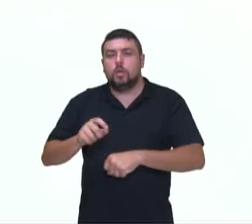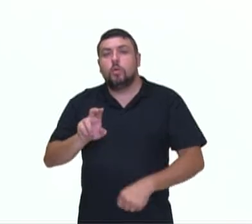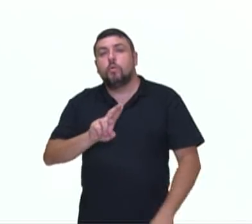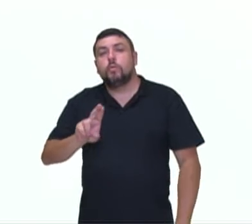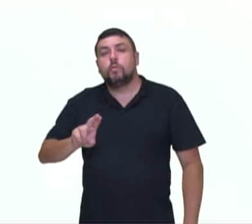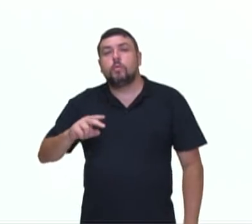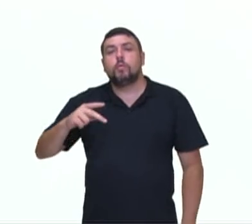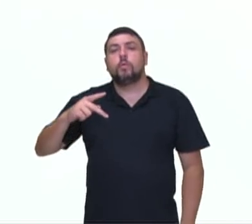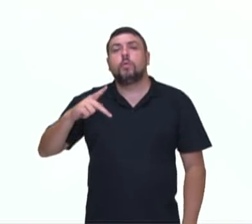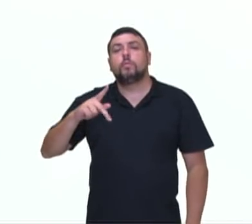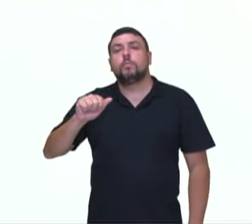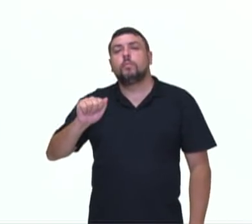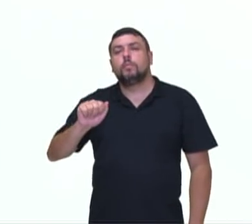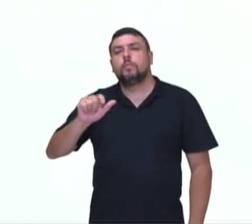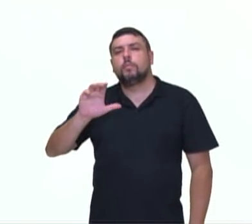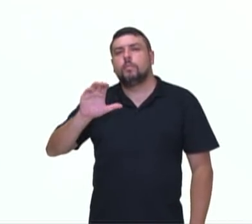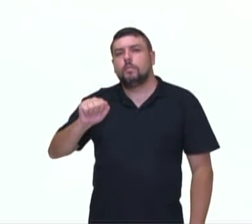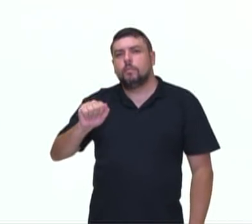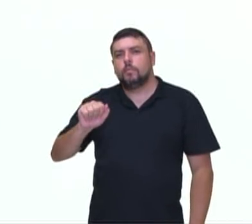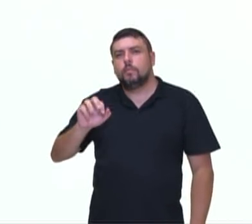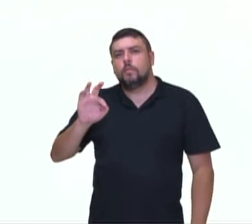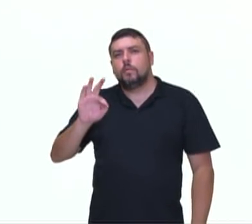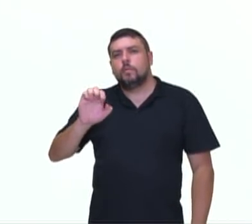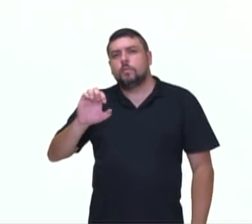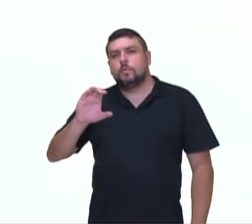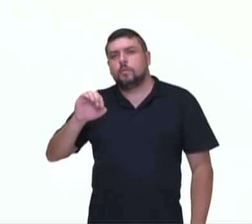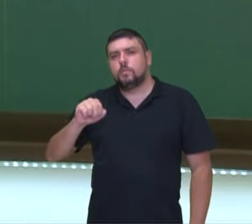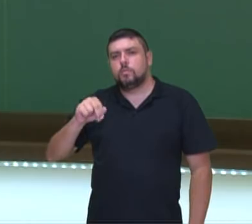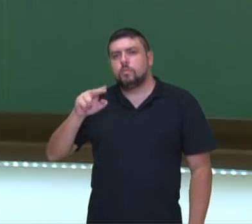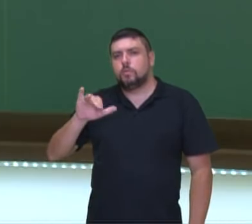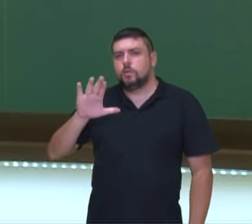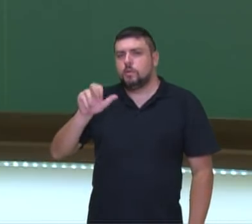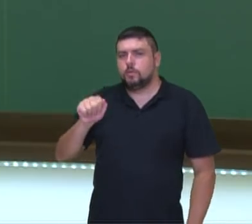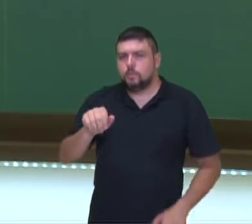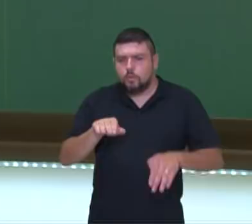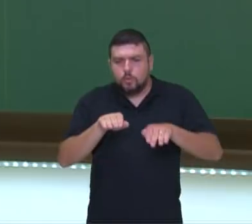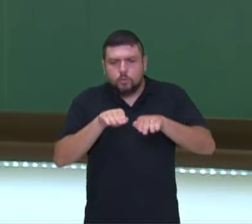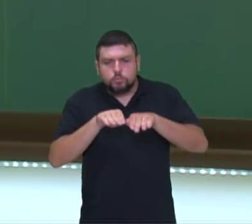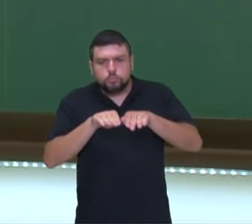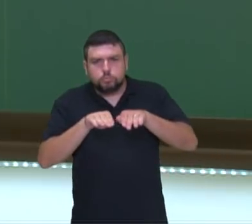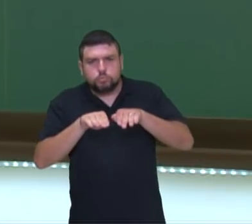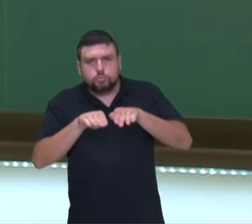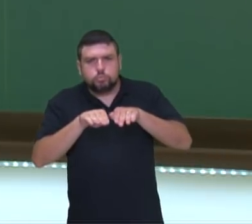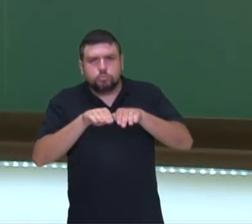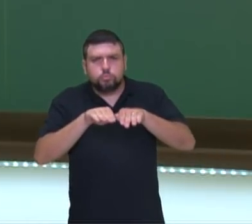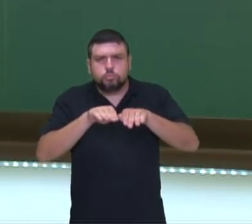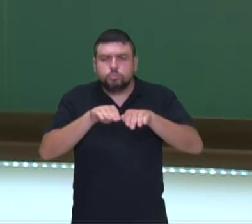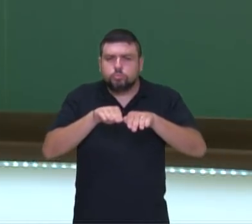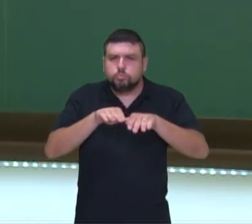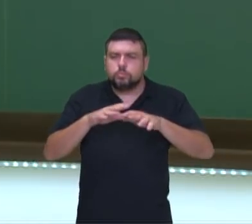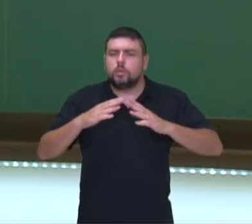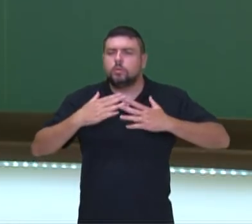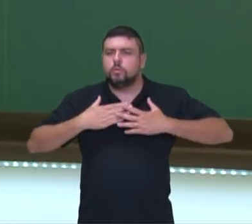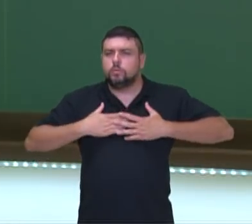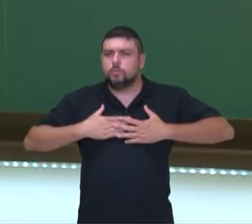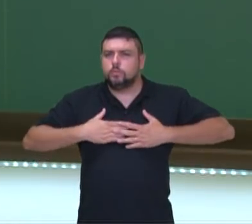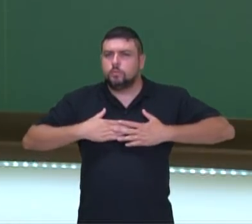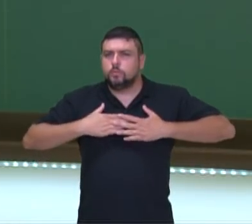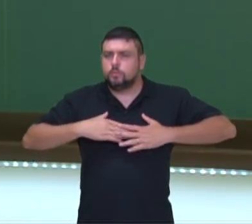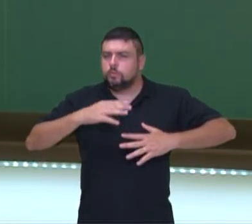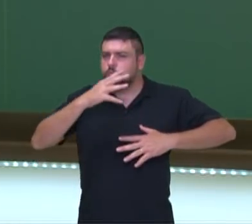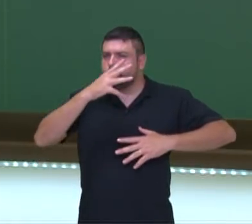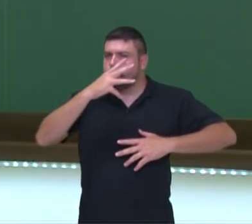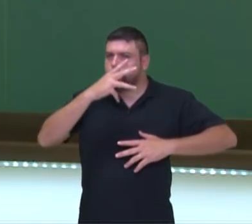placas tectônicas, que elas se movem lentamente sobre o manto terrestre.